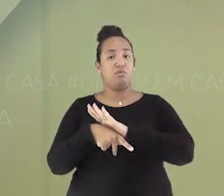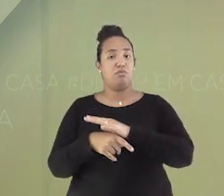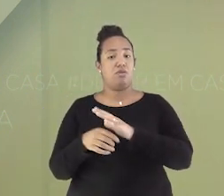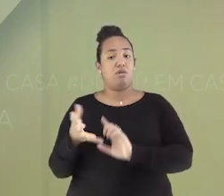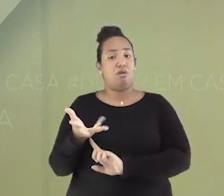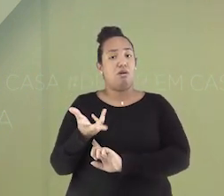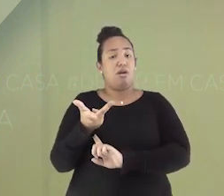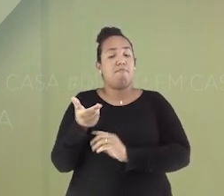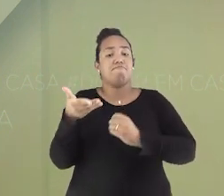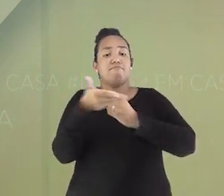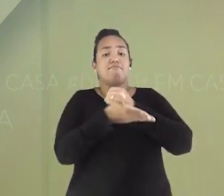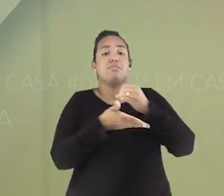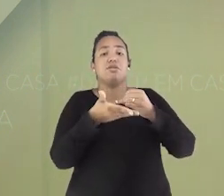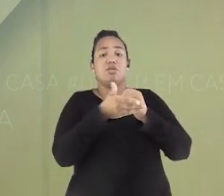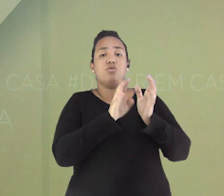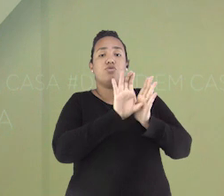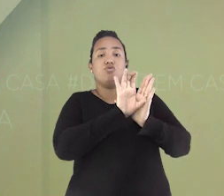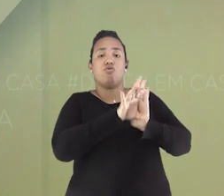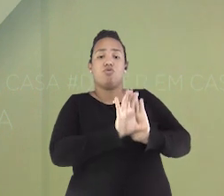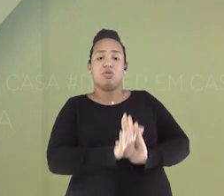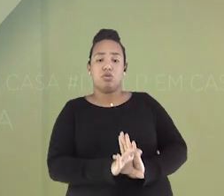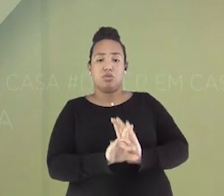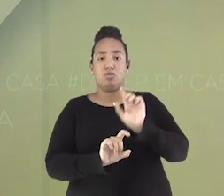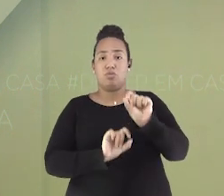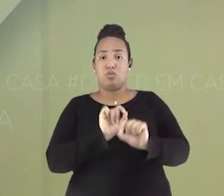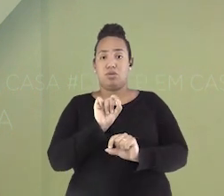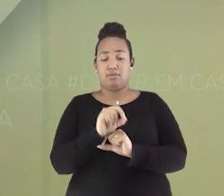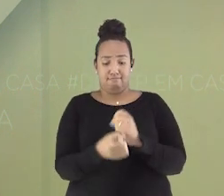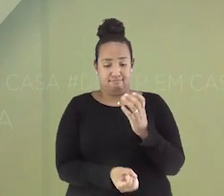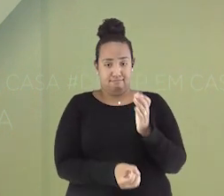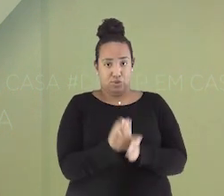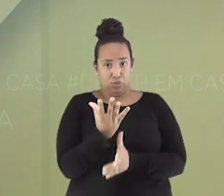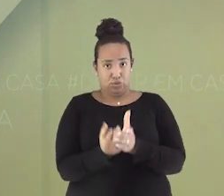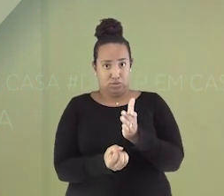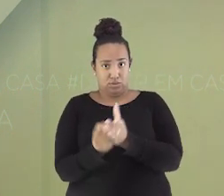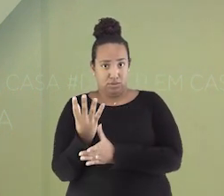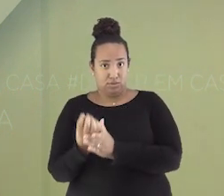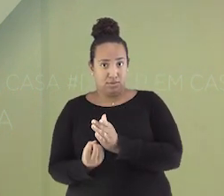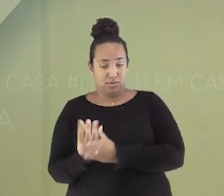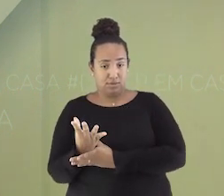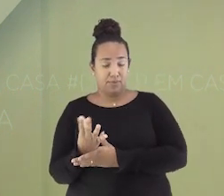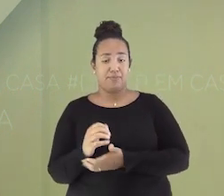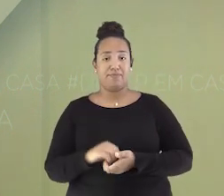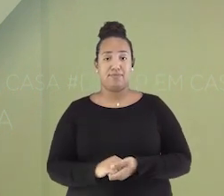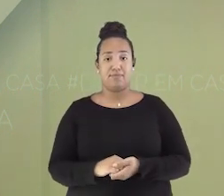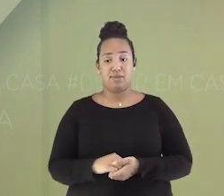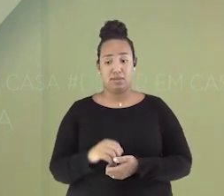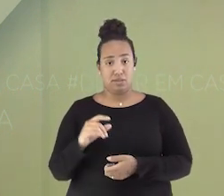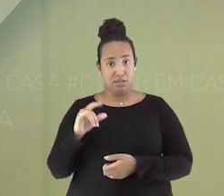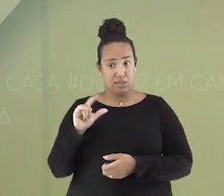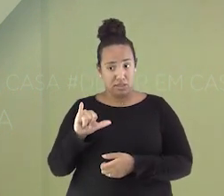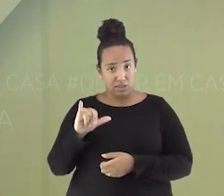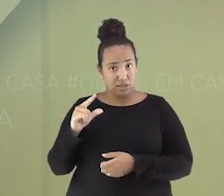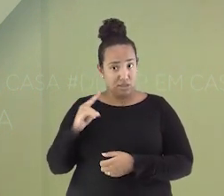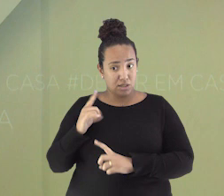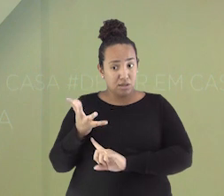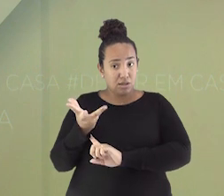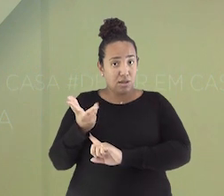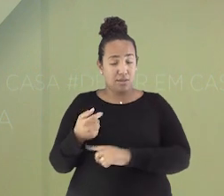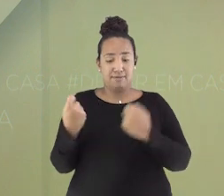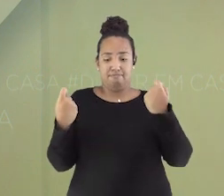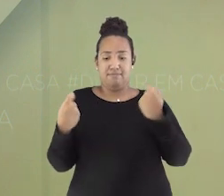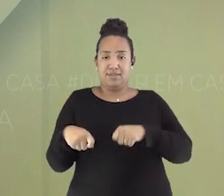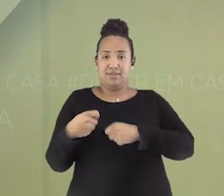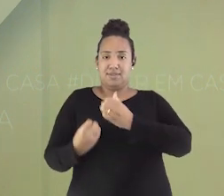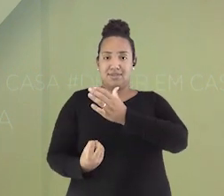baseado em dois outros conceitos: fabricação e imitação. Para haver arte, é necessário existir o fazer